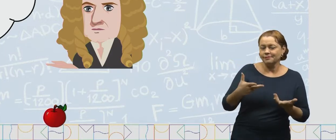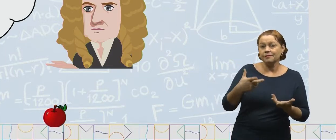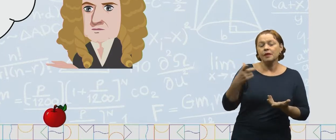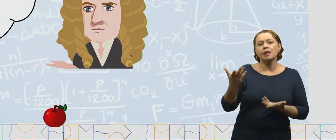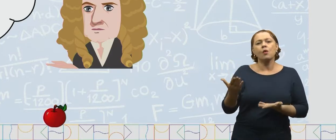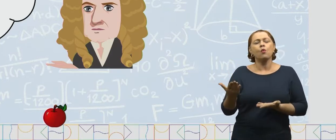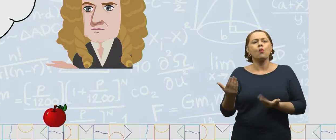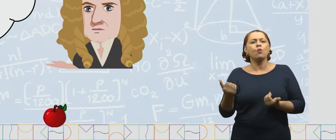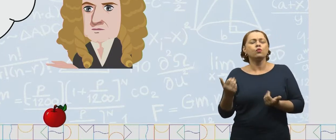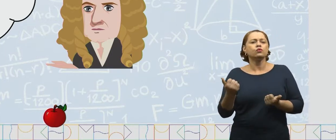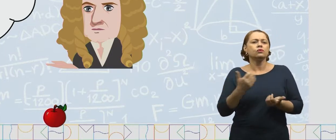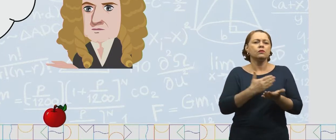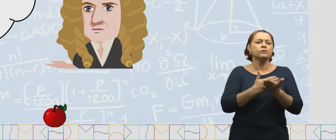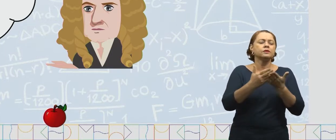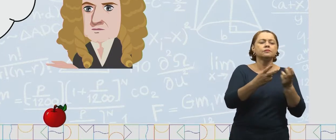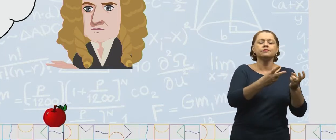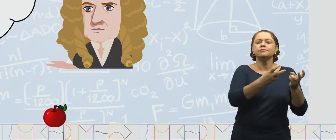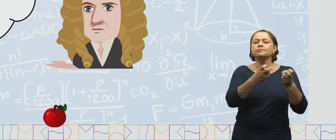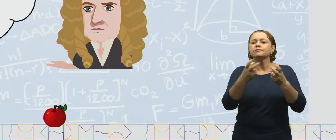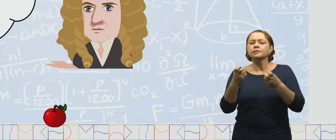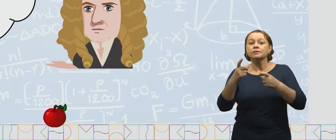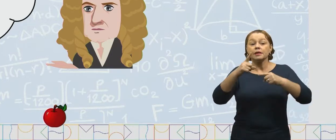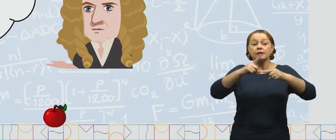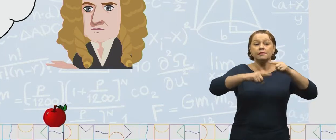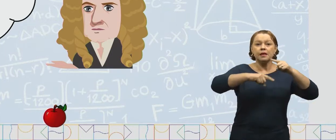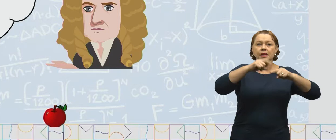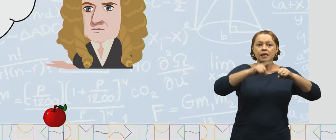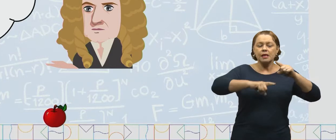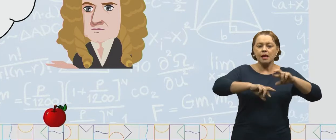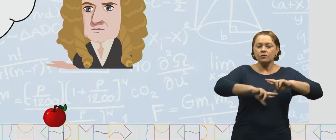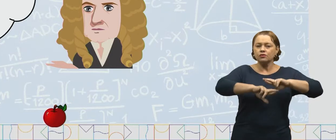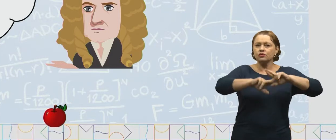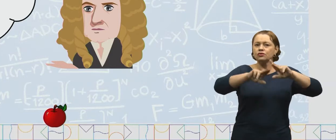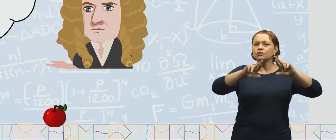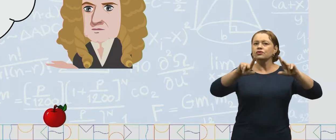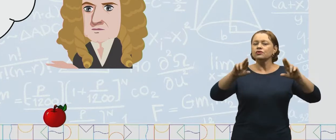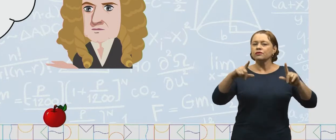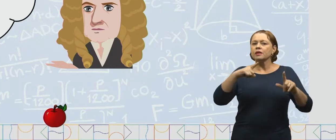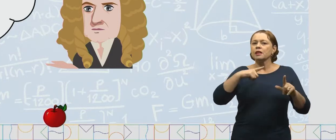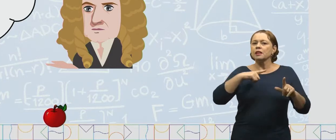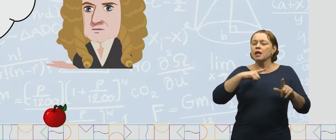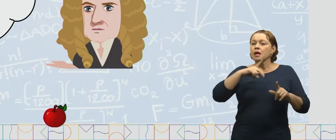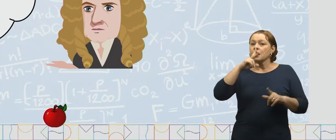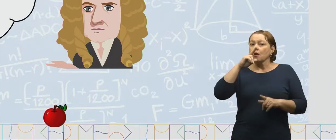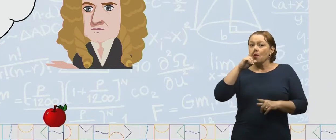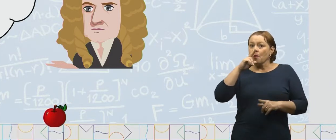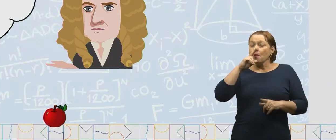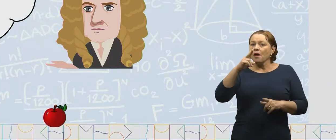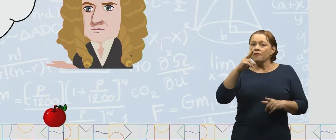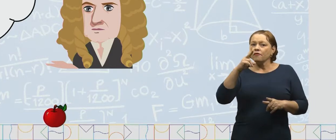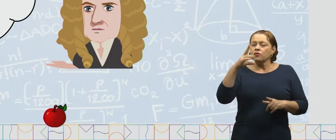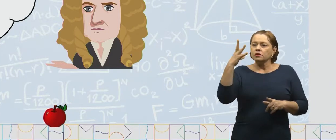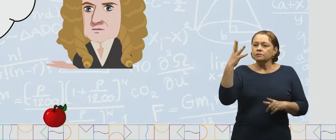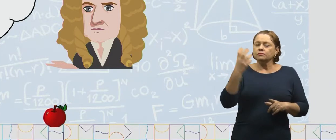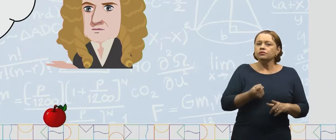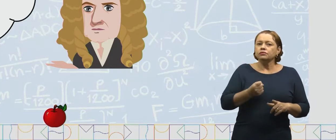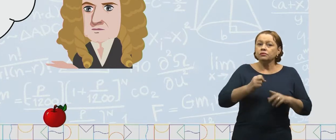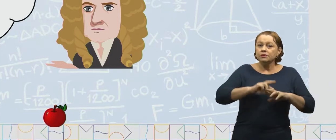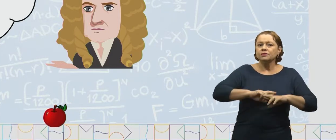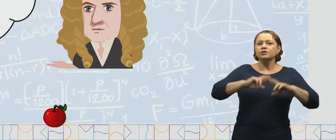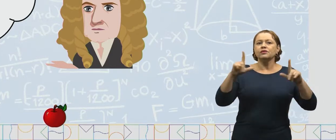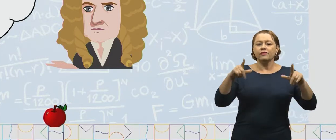começou a perceber que objetos diferentes têm uma força de atração diferente para